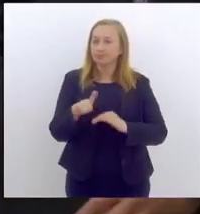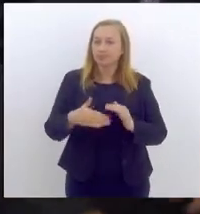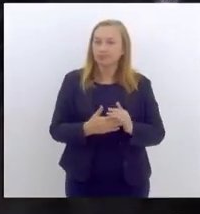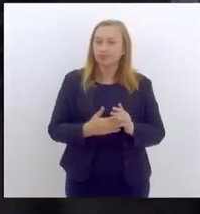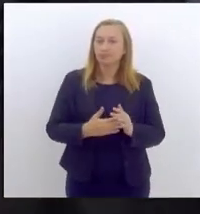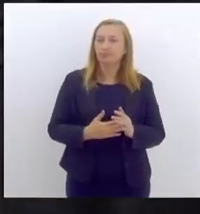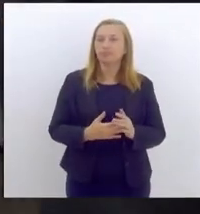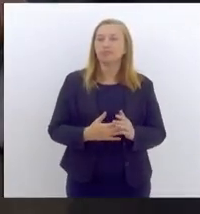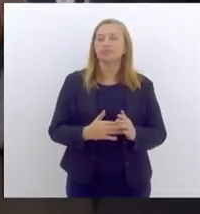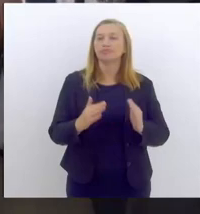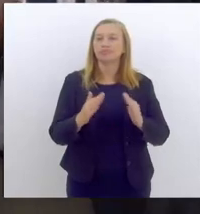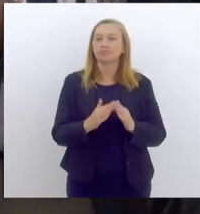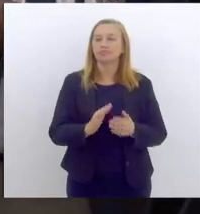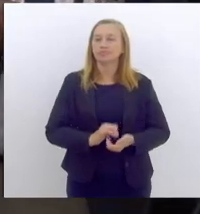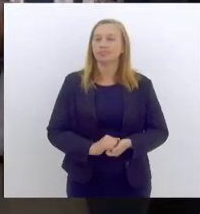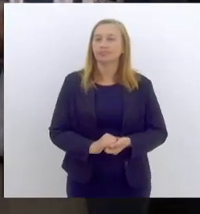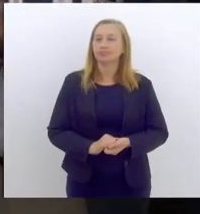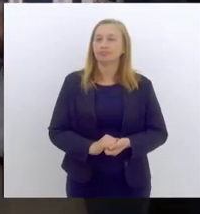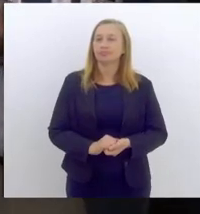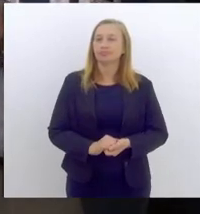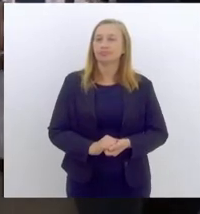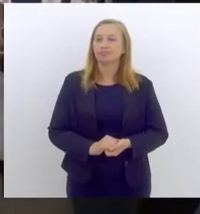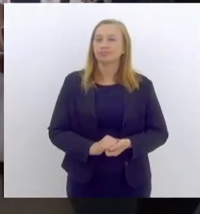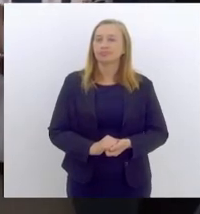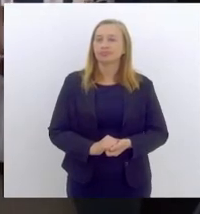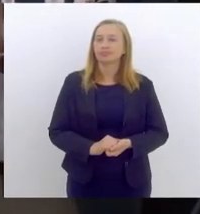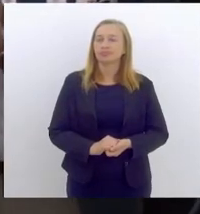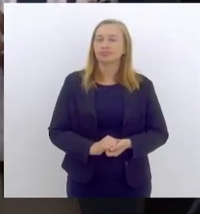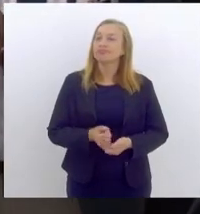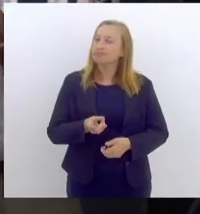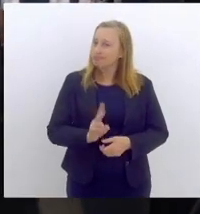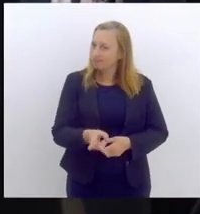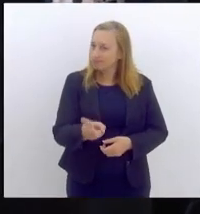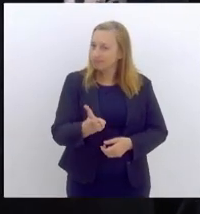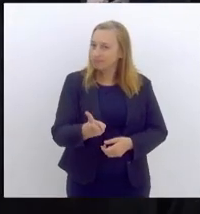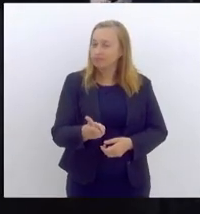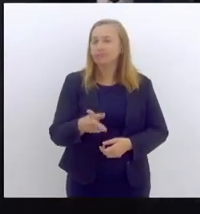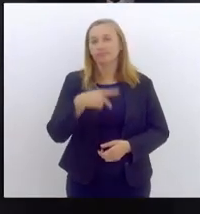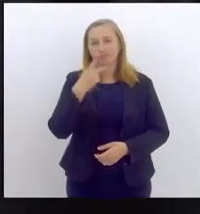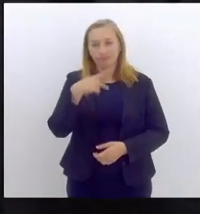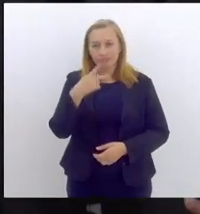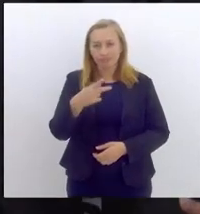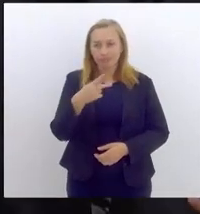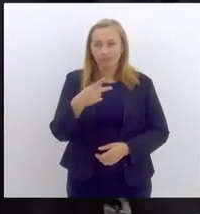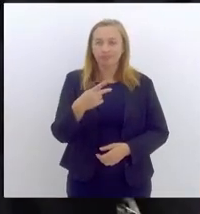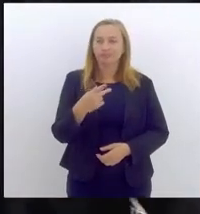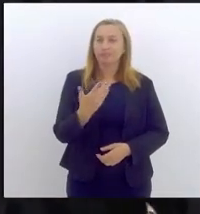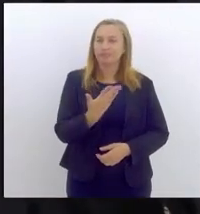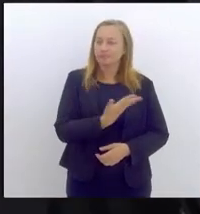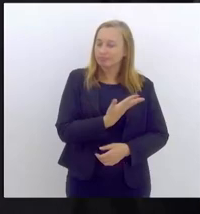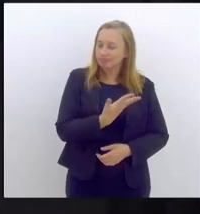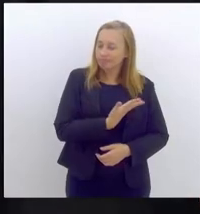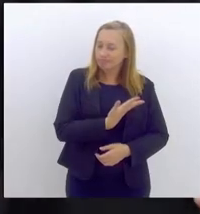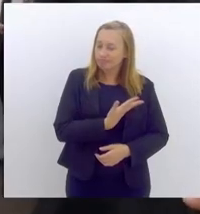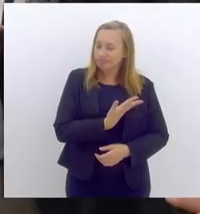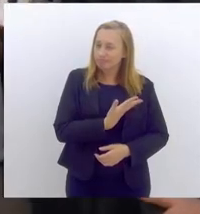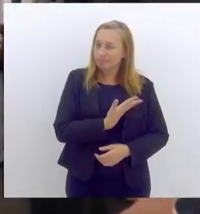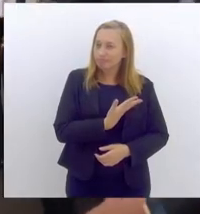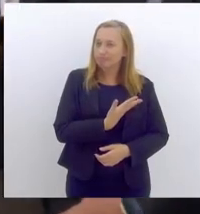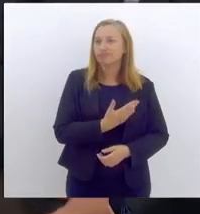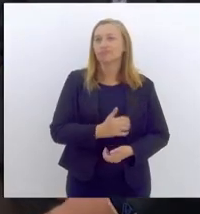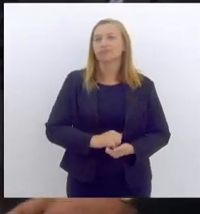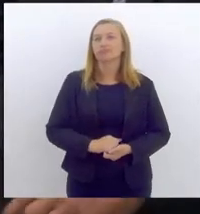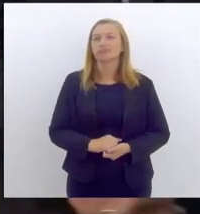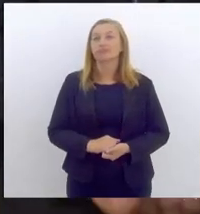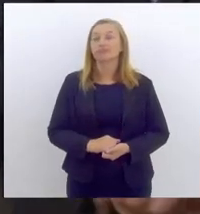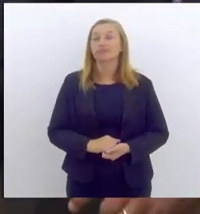casa. Eu sempre venho a falar aos meus pares, meus colegas, que quando nós